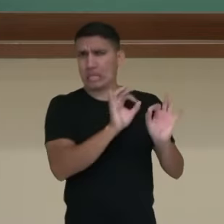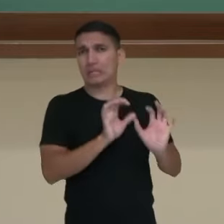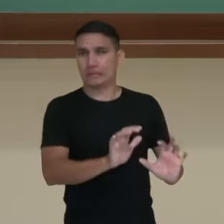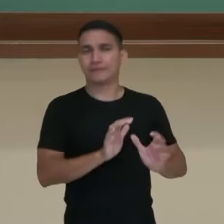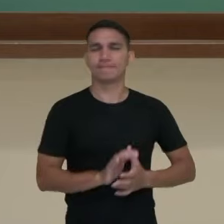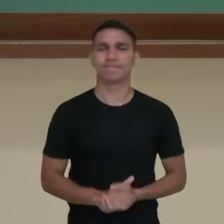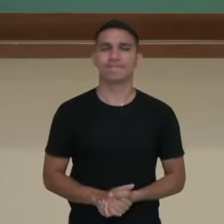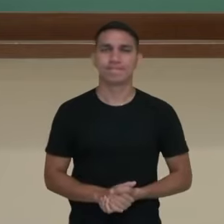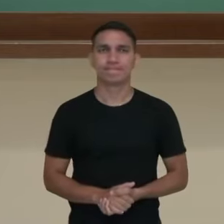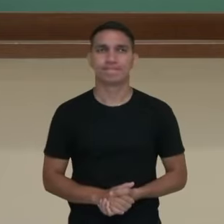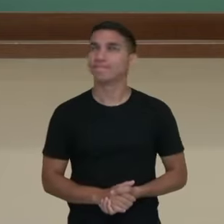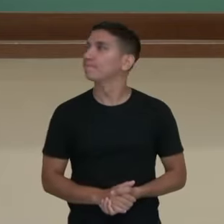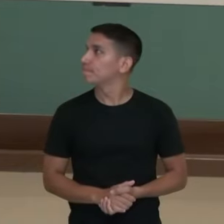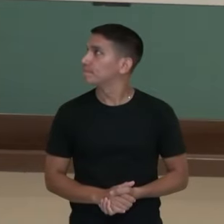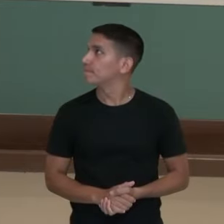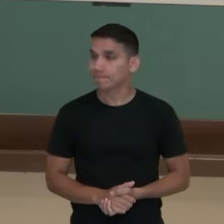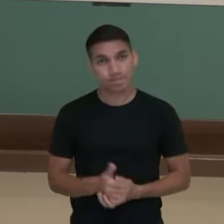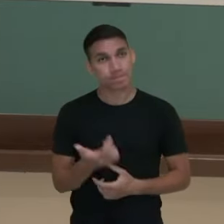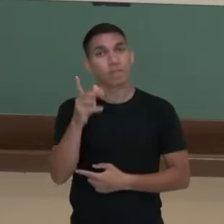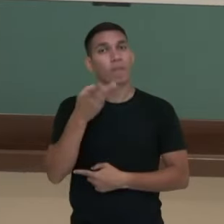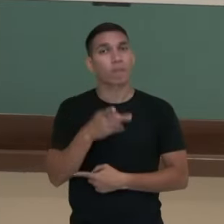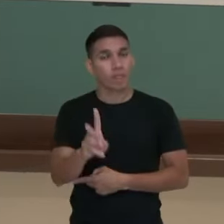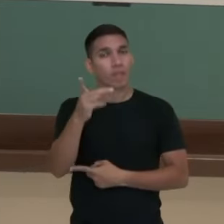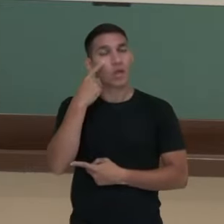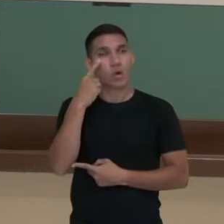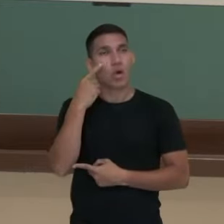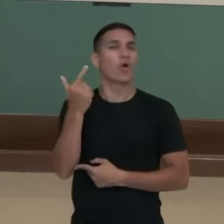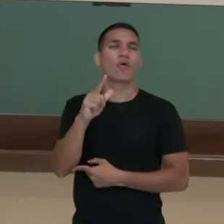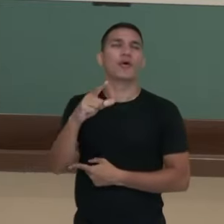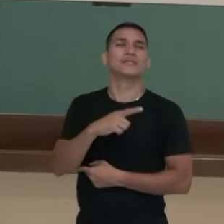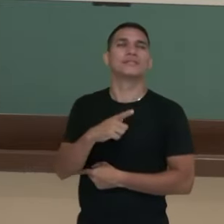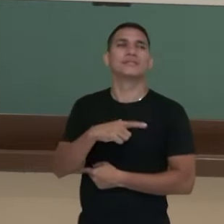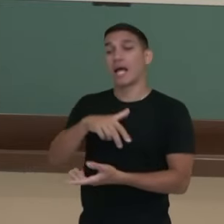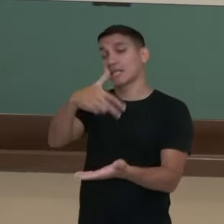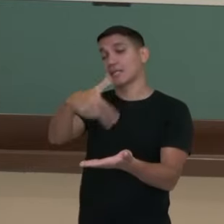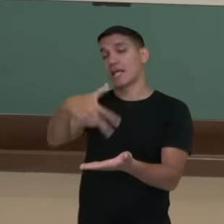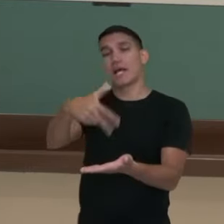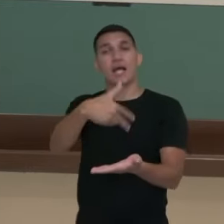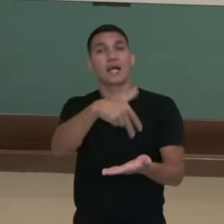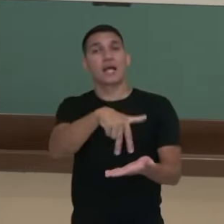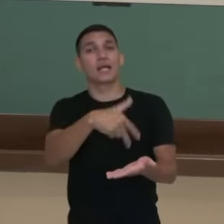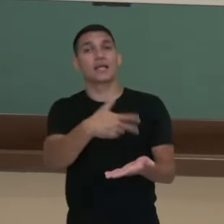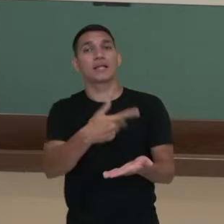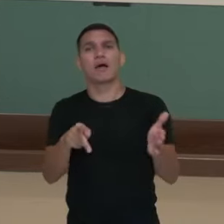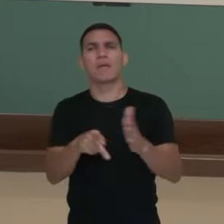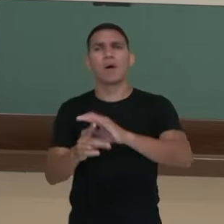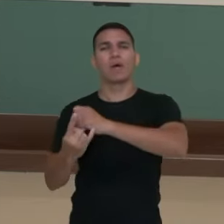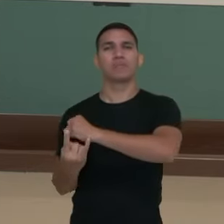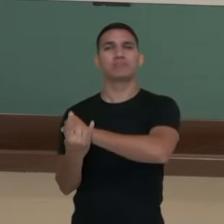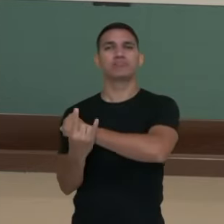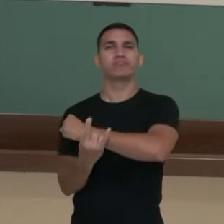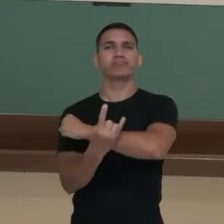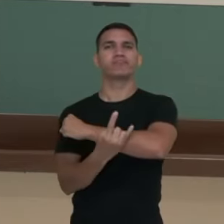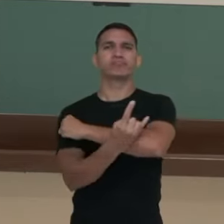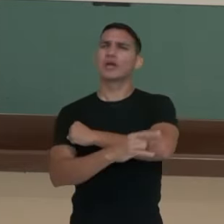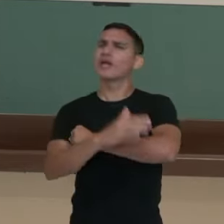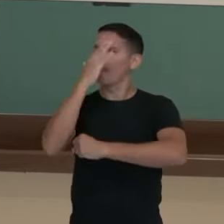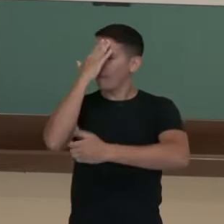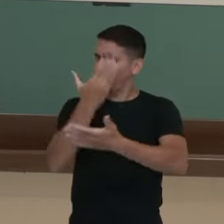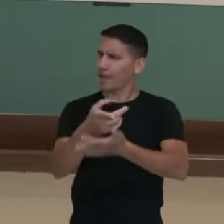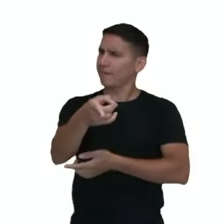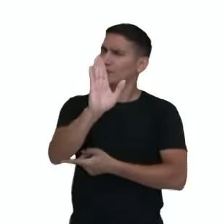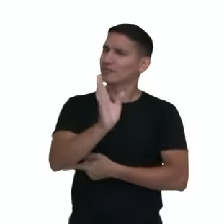certo? Mais para frente ainda, vamos falar então das danças urbanas. Essas eu tenho certeza